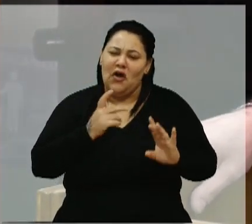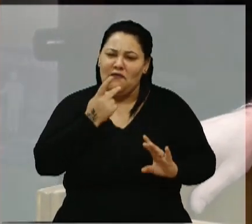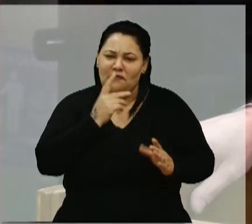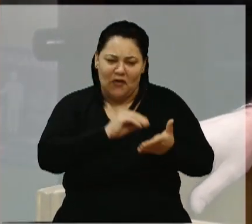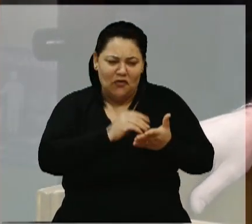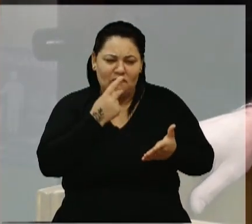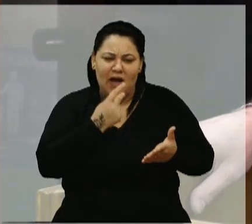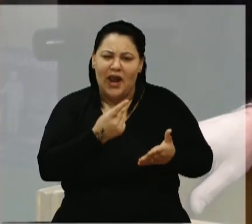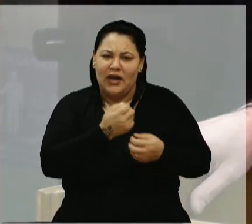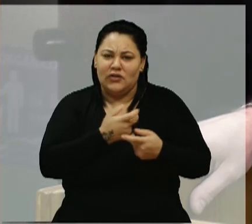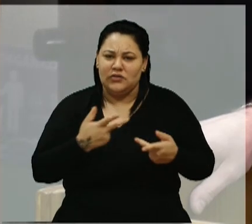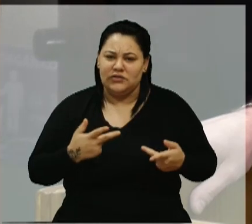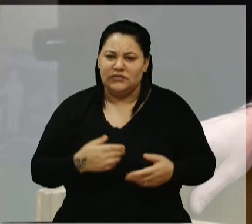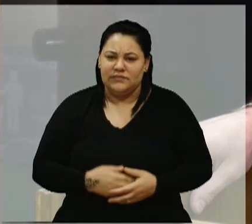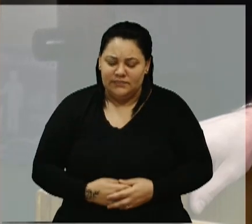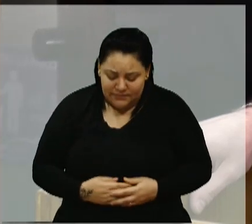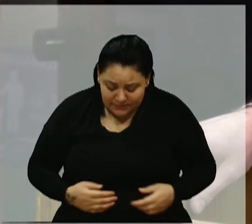isso.